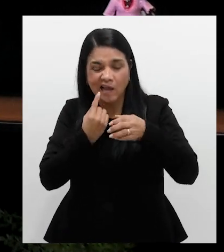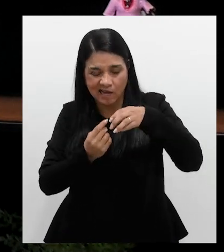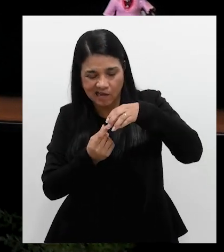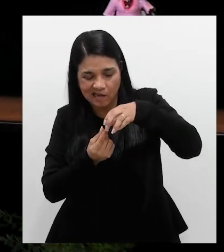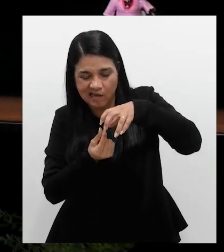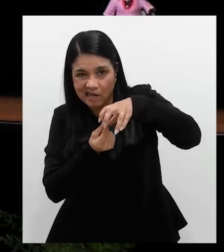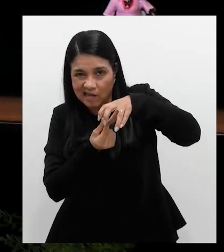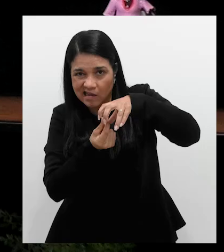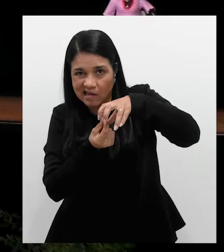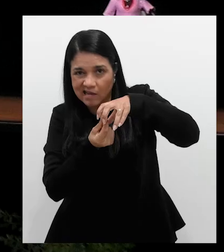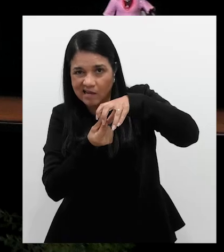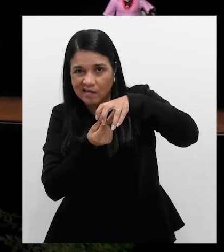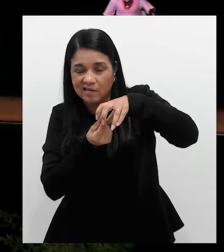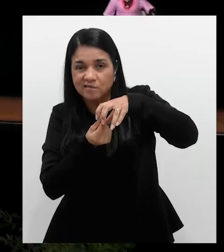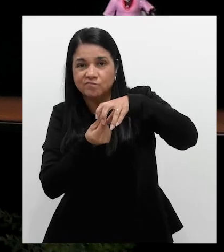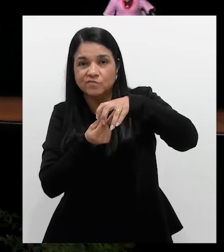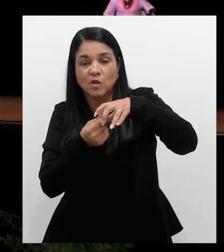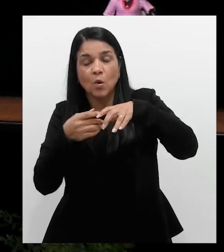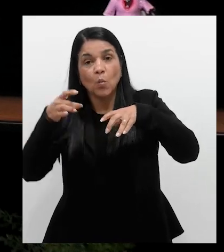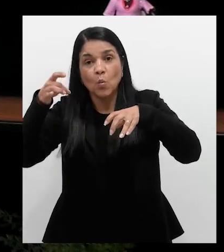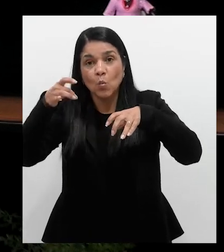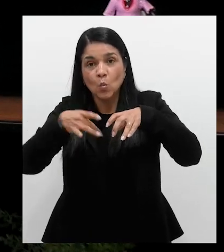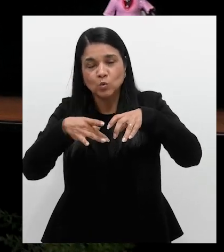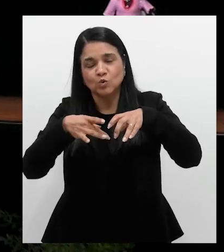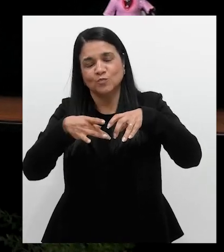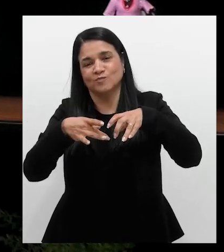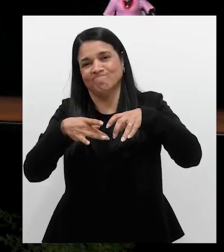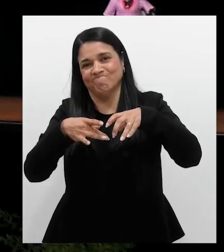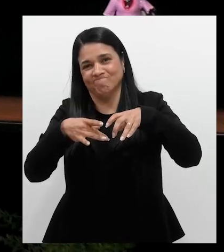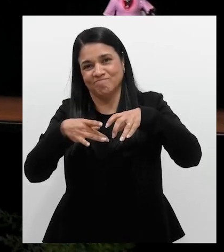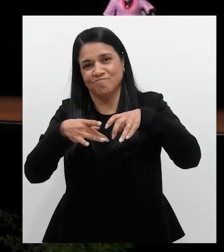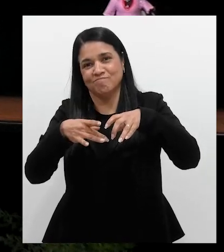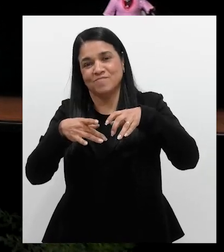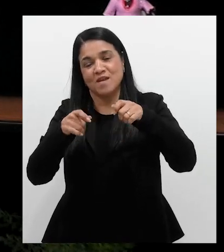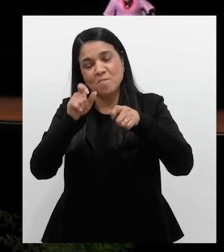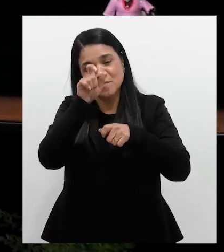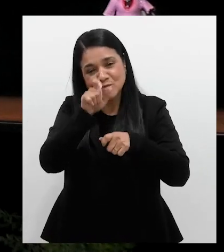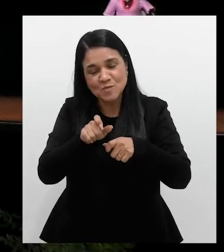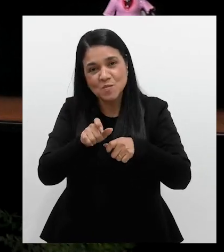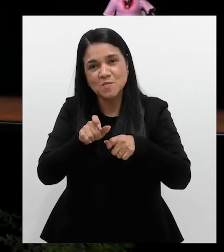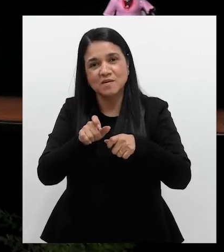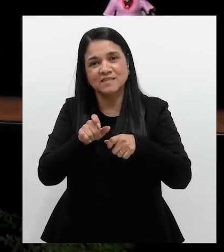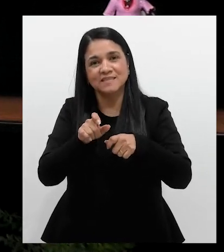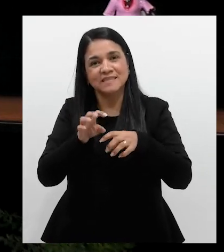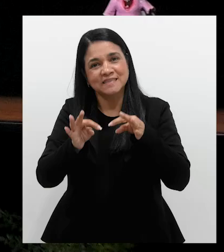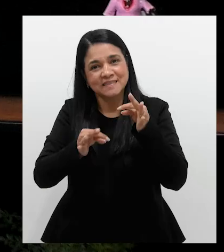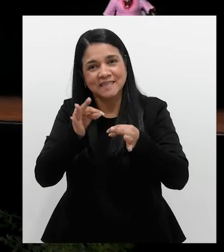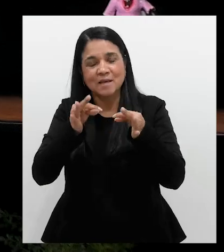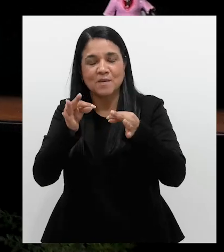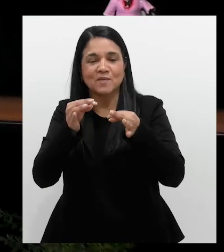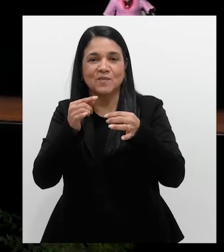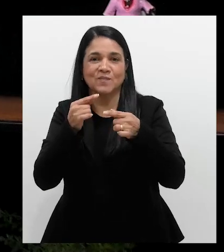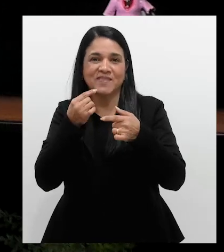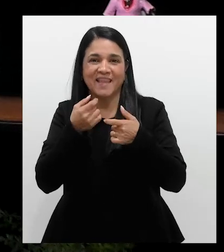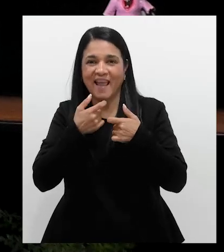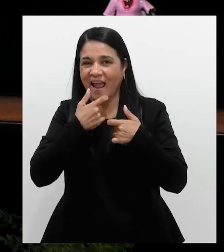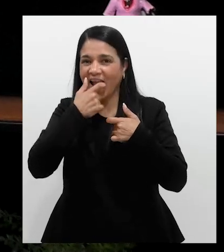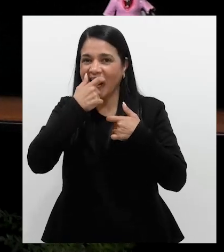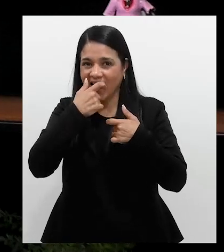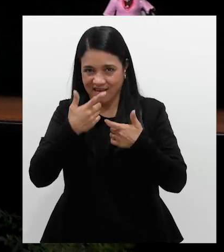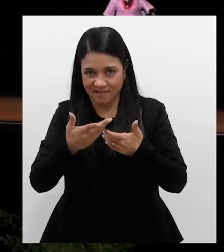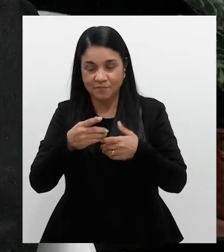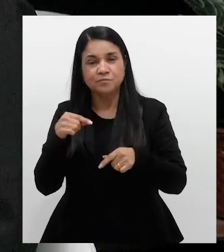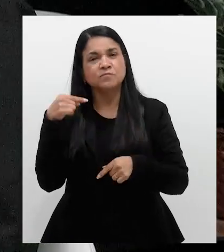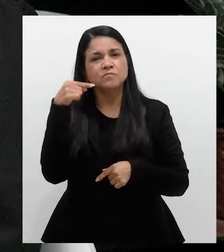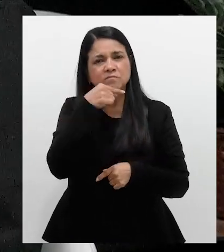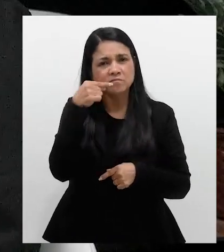dentários, eles são o último estágio de você reabilitar aquela pessoa, a cavidade oral daquela pessoa.